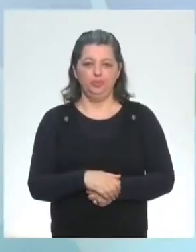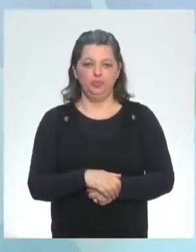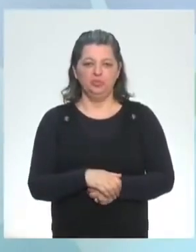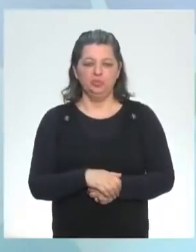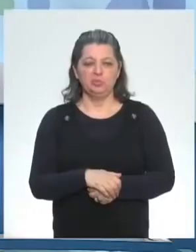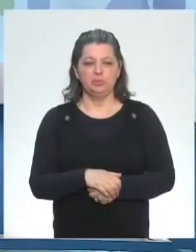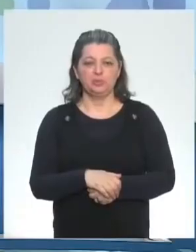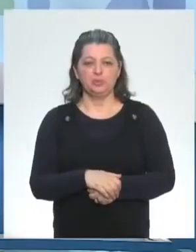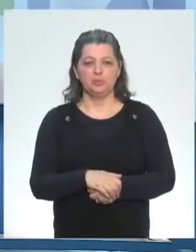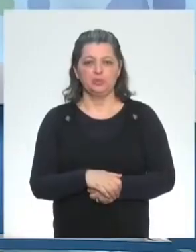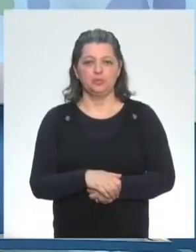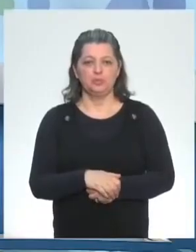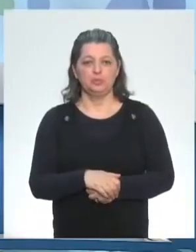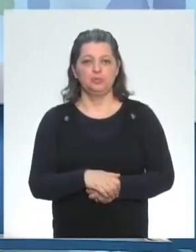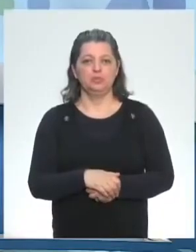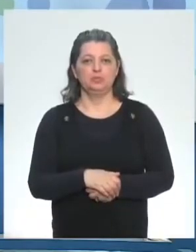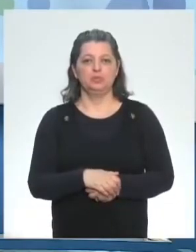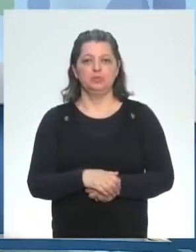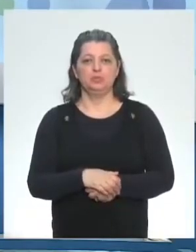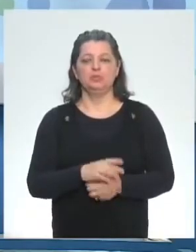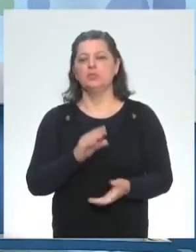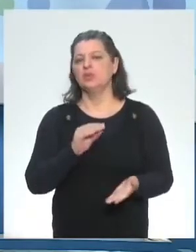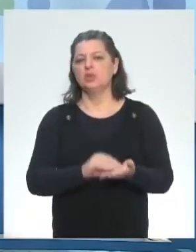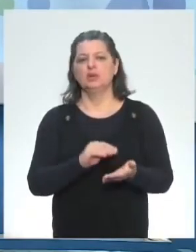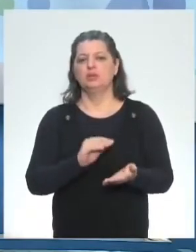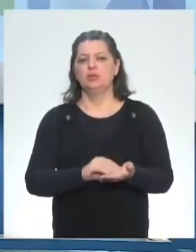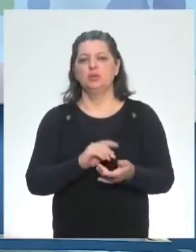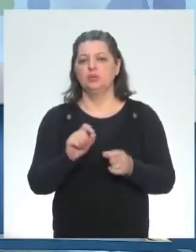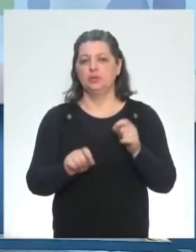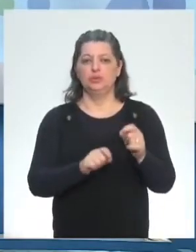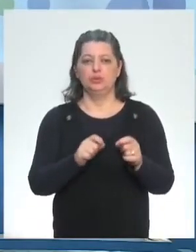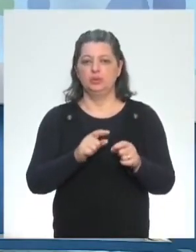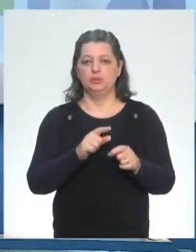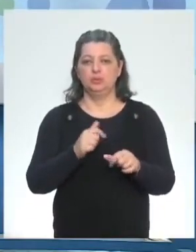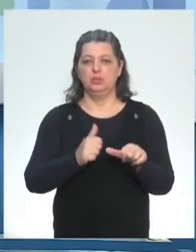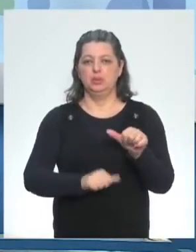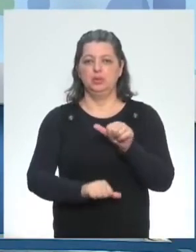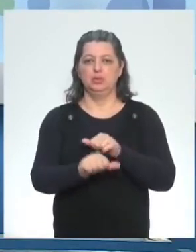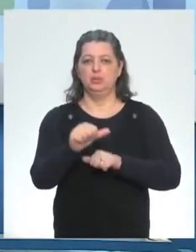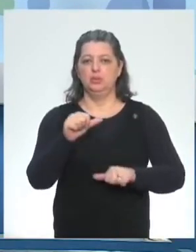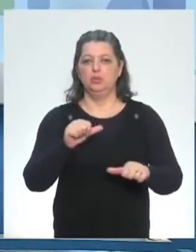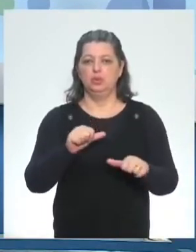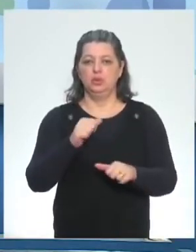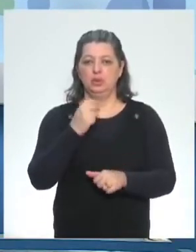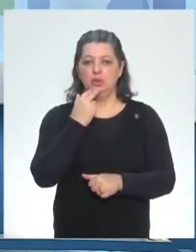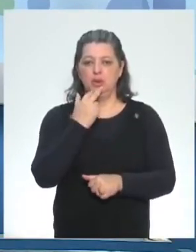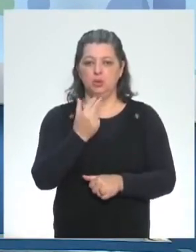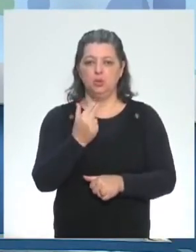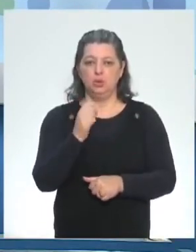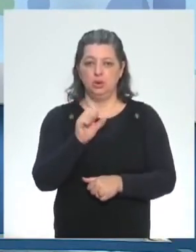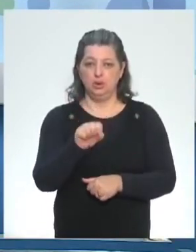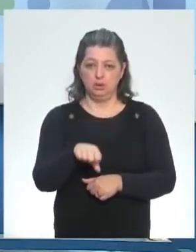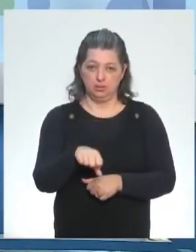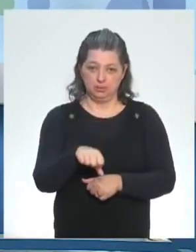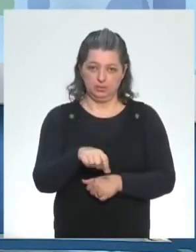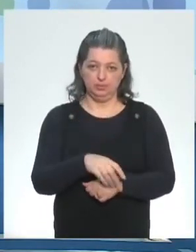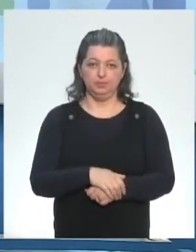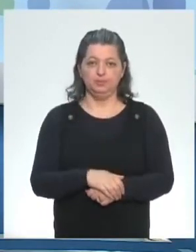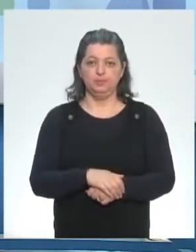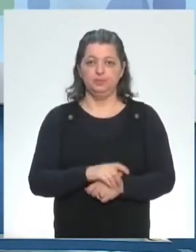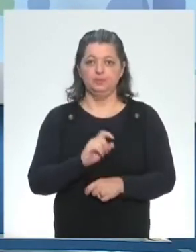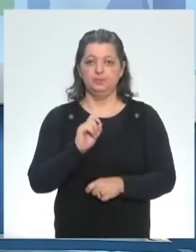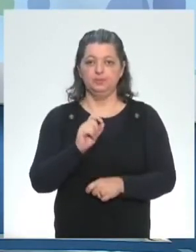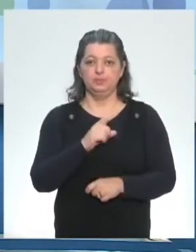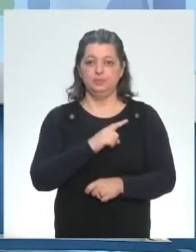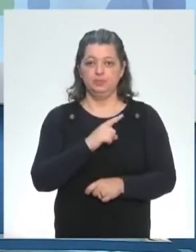Bom, aí a gente precisa aí, o que será que está faltando para indicar aí a mudança de cor, né? Sim. Aqui, gente.